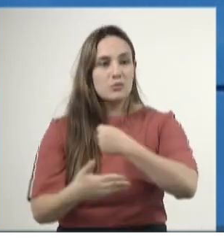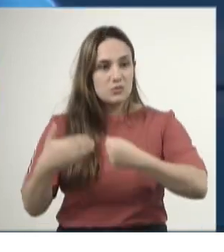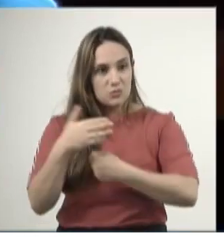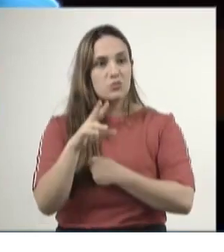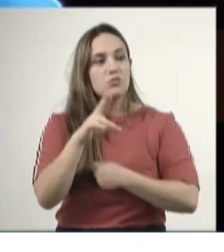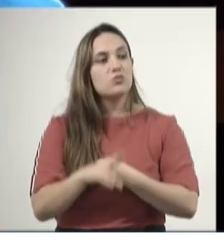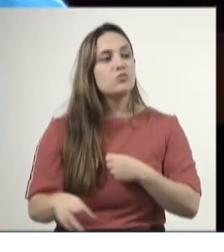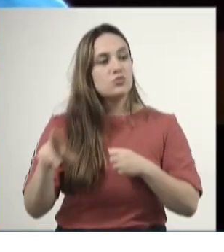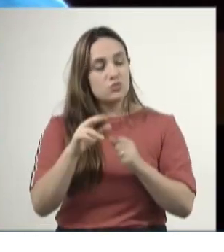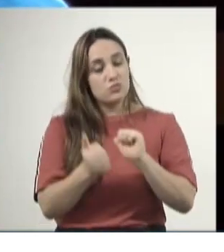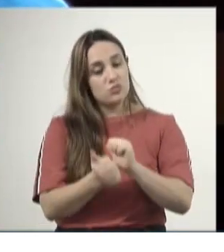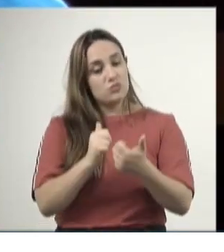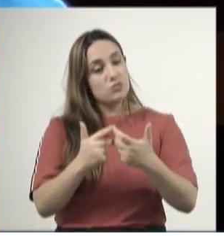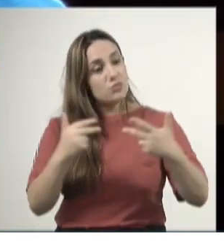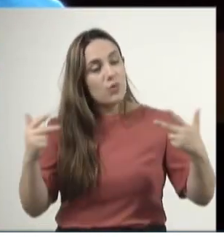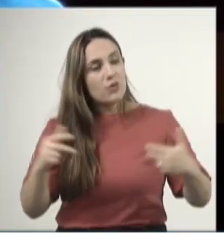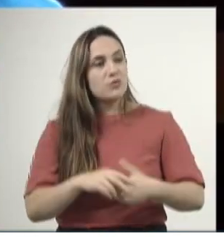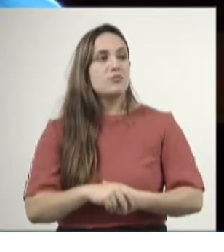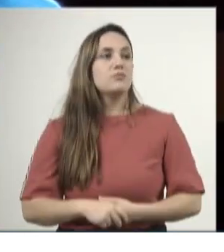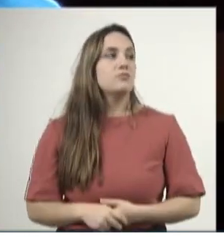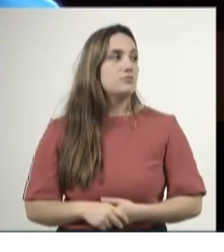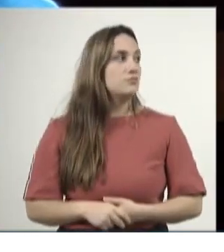do esporte, através